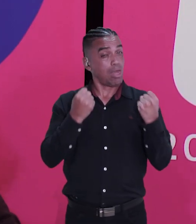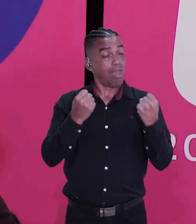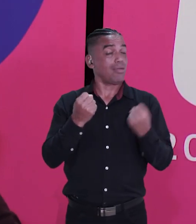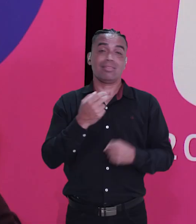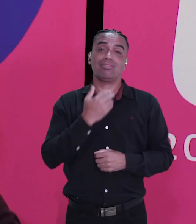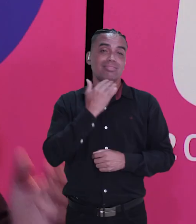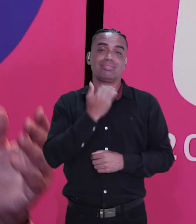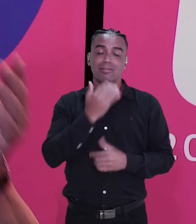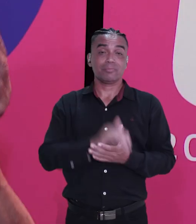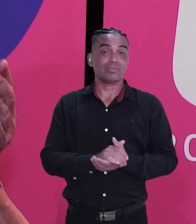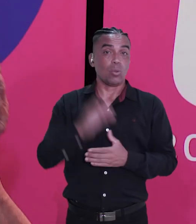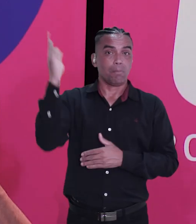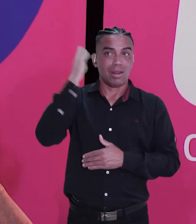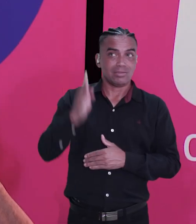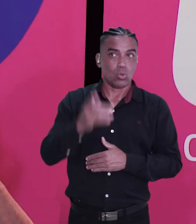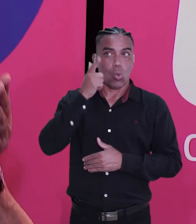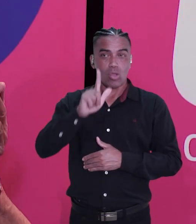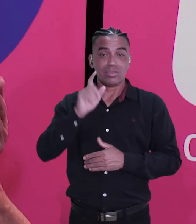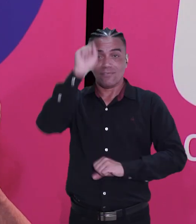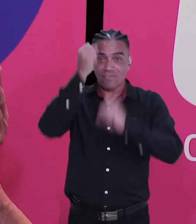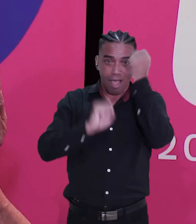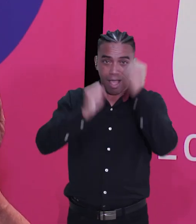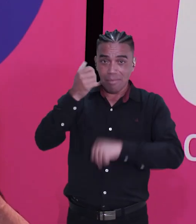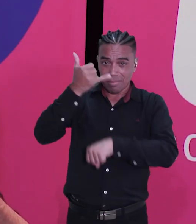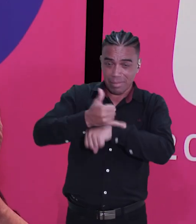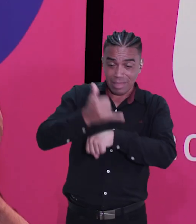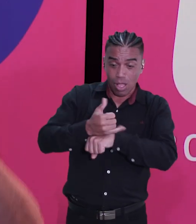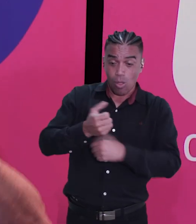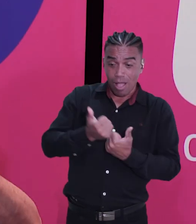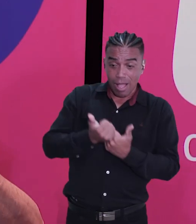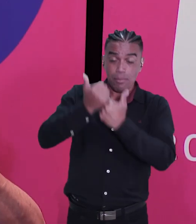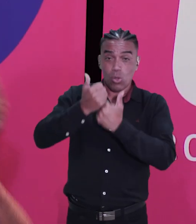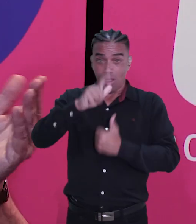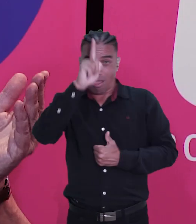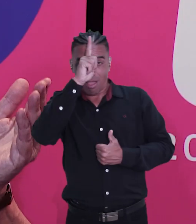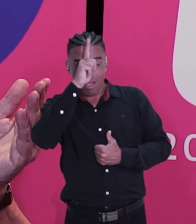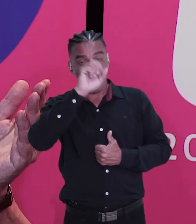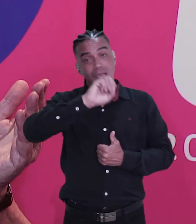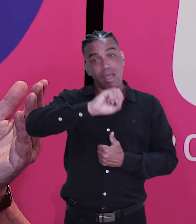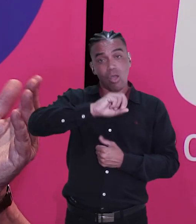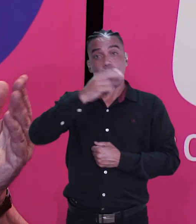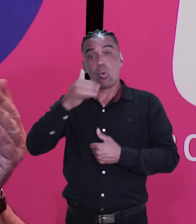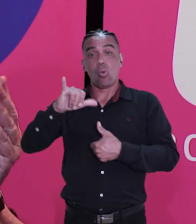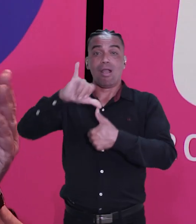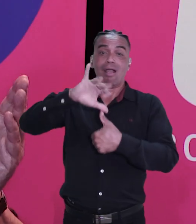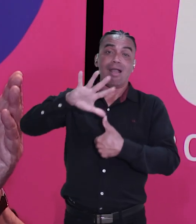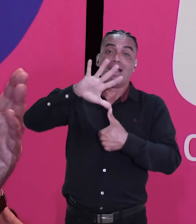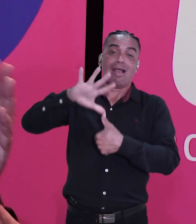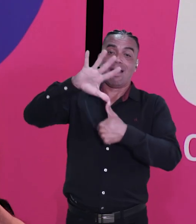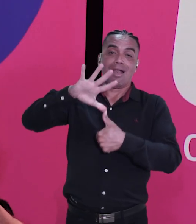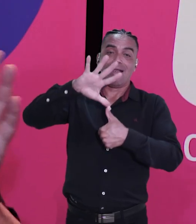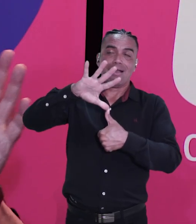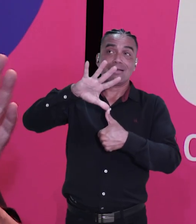total. E a maneira de o Brasil ter uma siderúrgica seria ter o apoio ou dos alemães ou dos americanos. Então, o